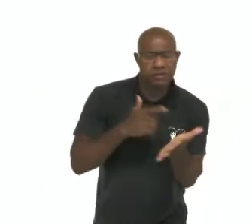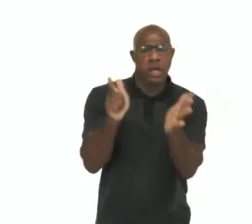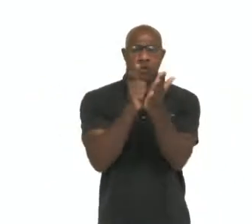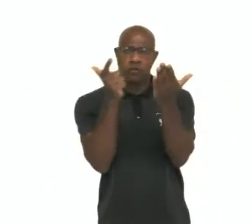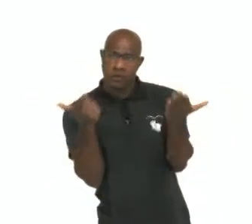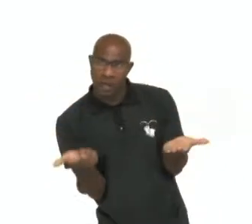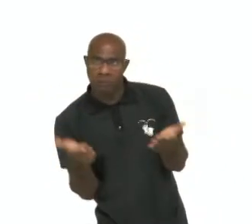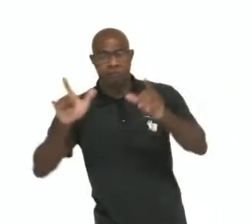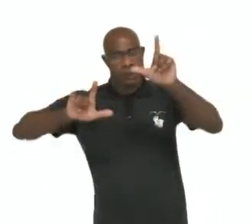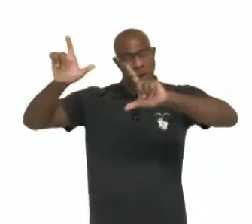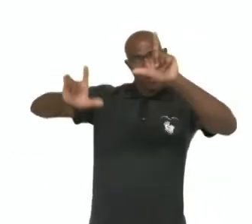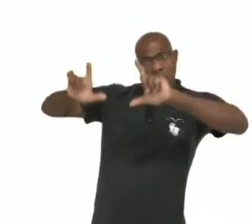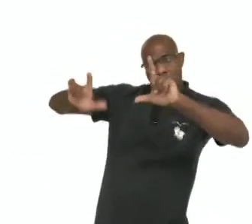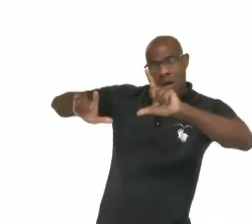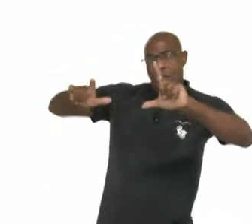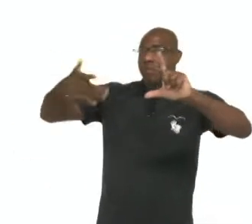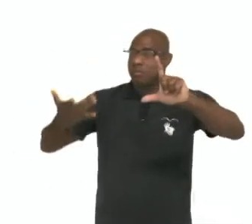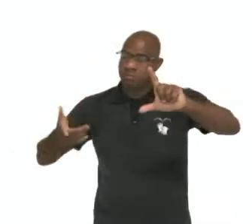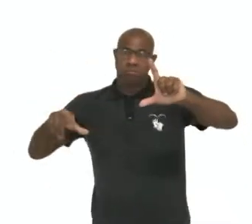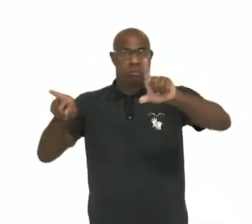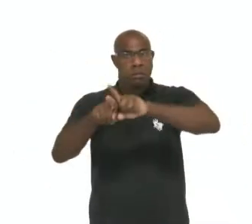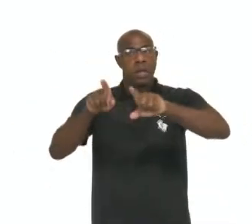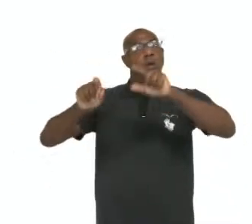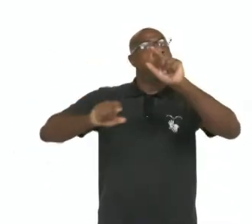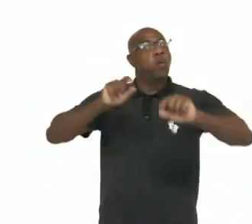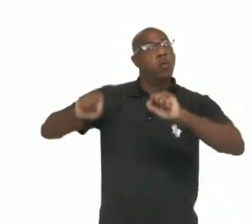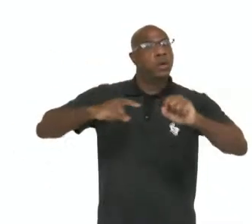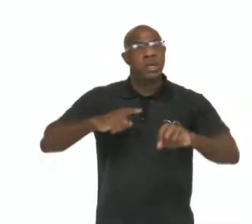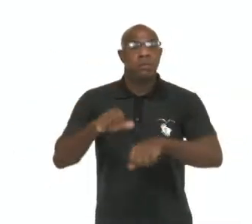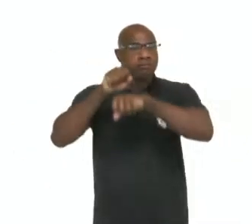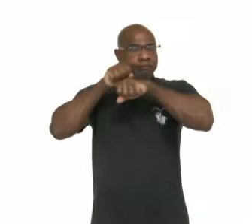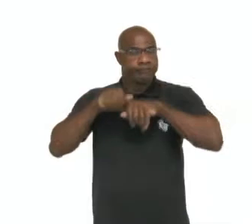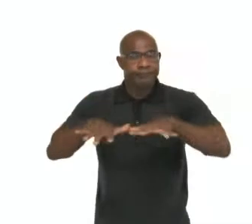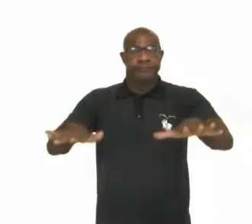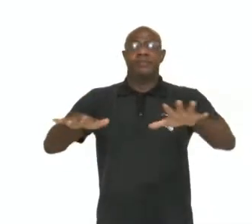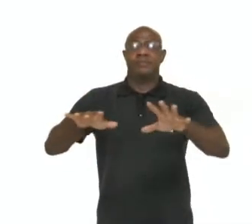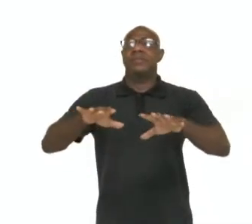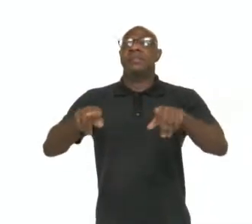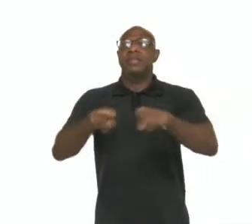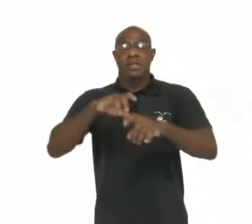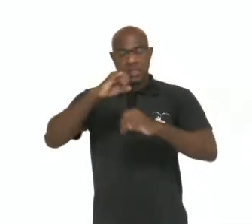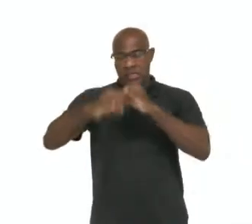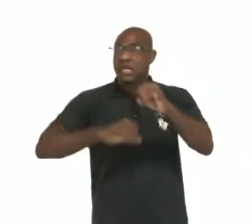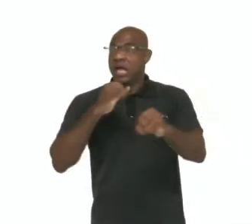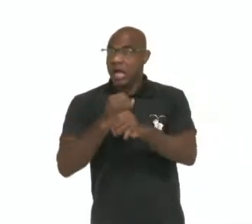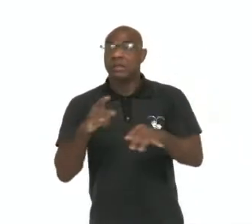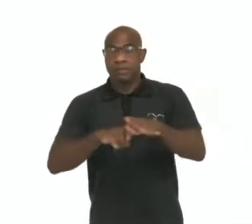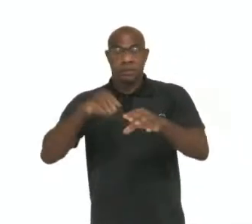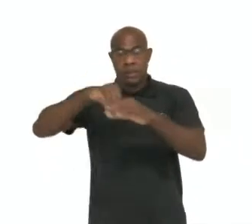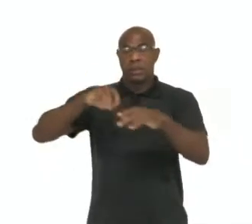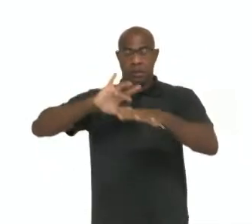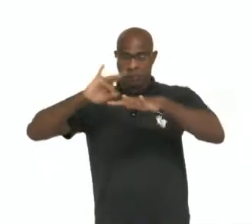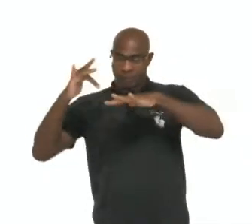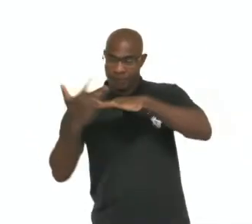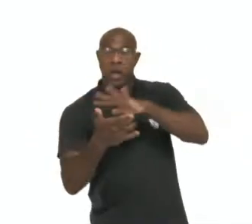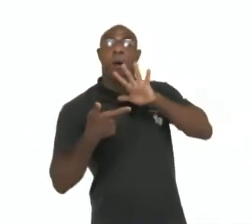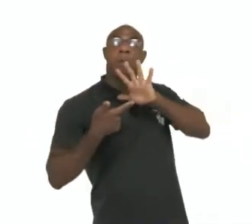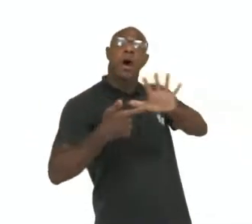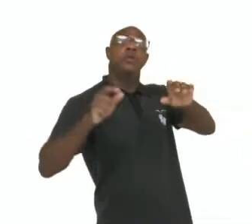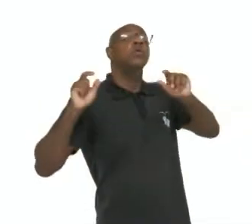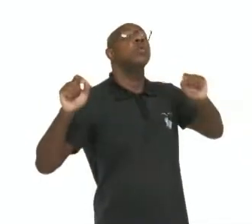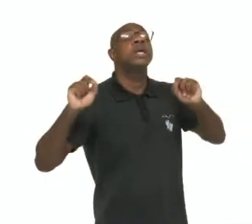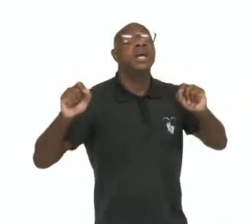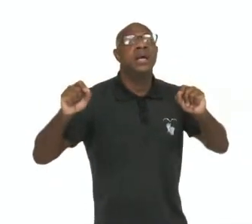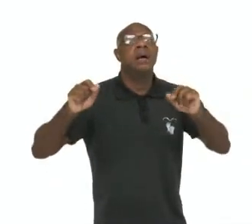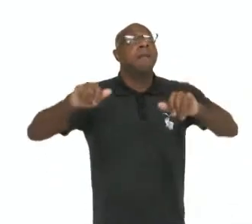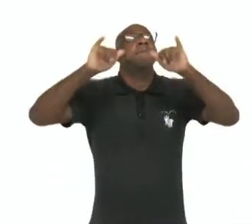jornais, televisão, quanto as novas, difundidas pela internet, incluindo as mídias sociais, mostram propagandas